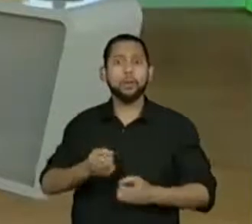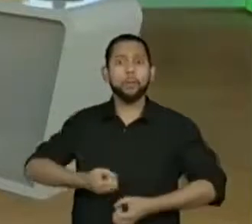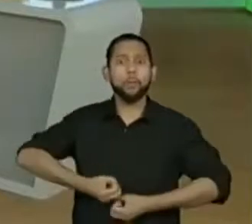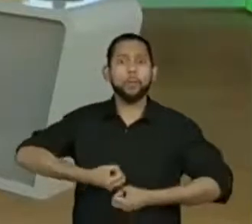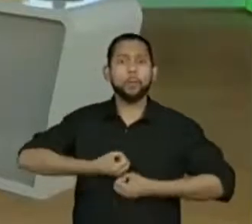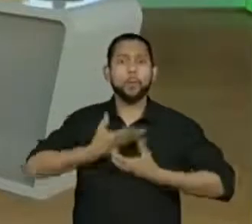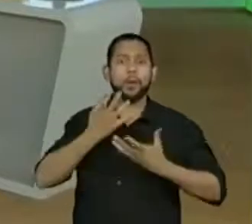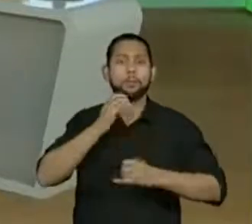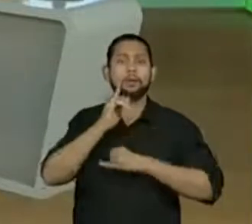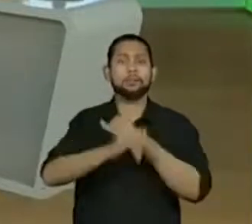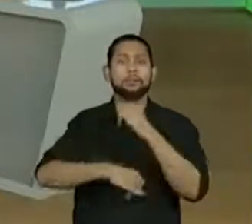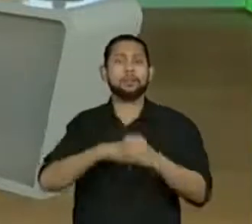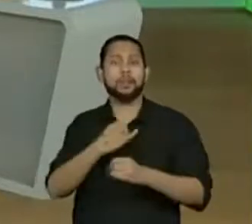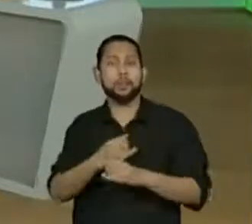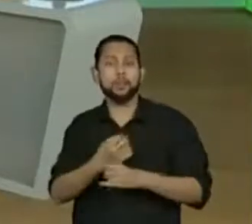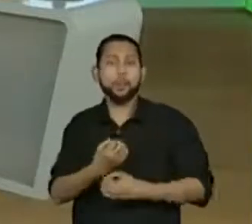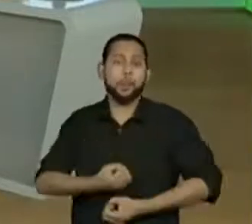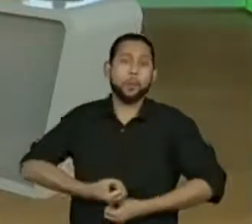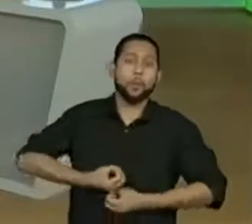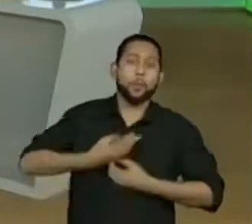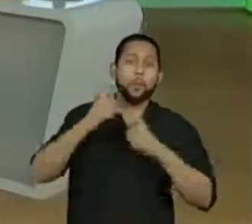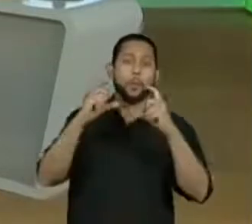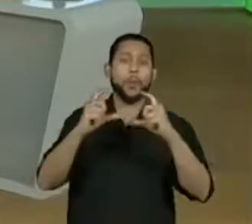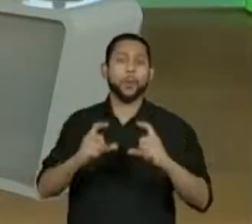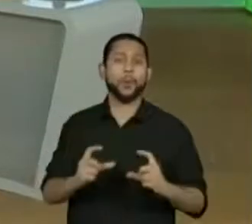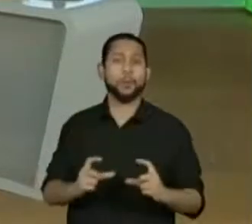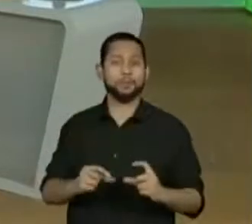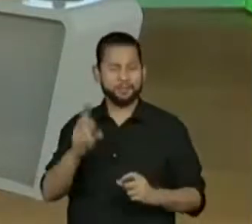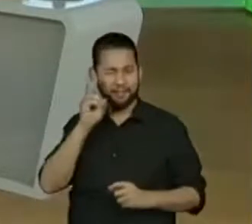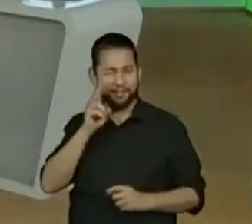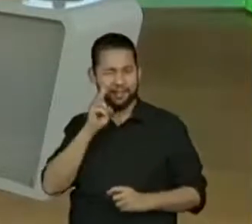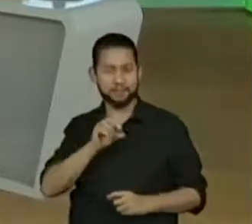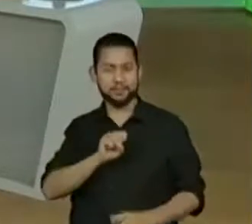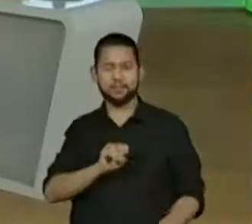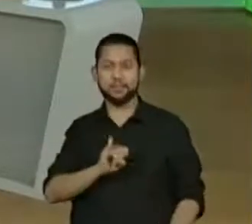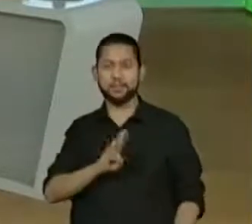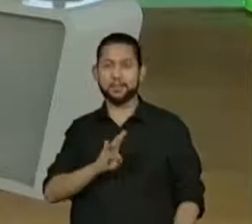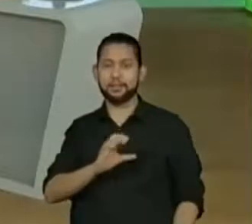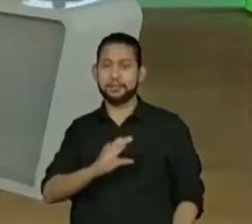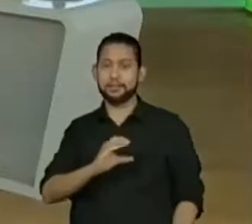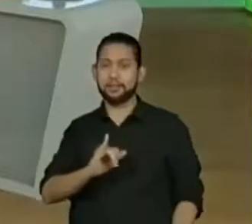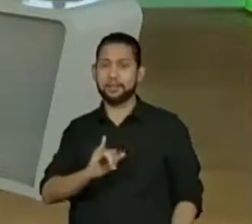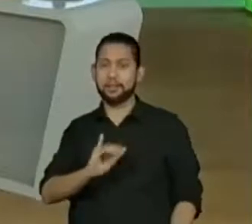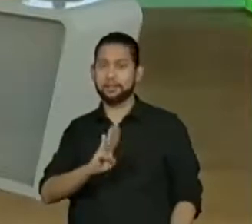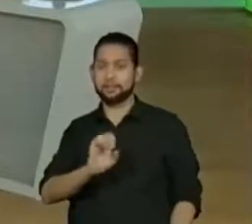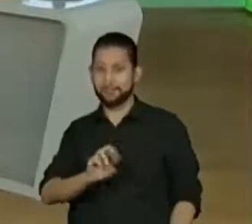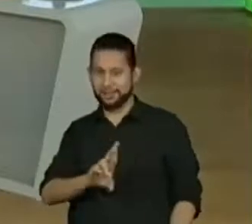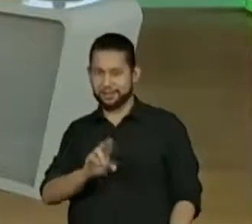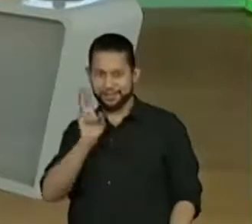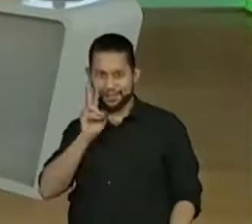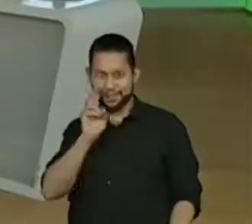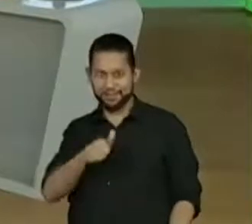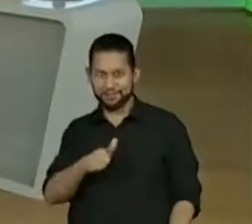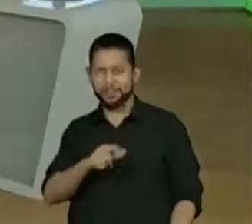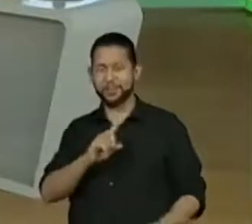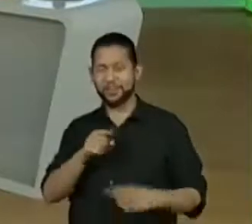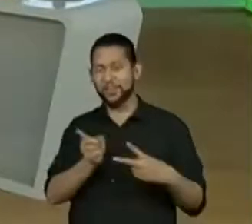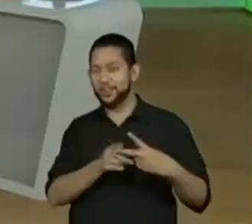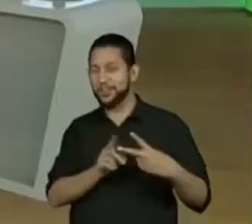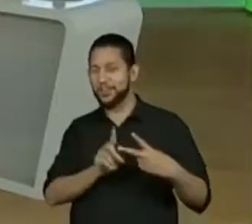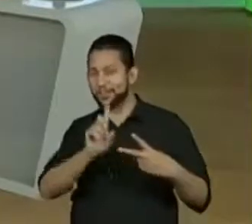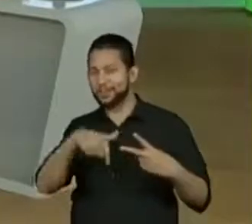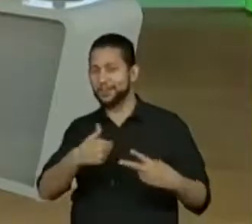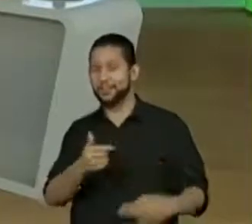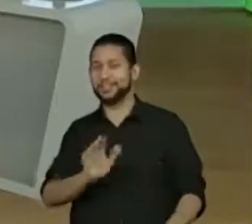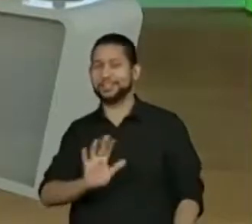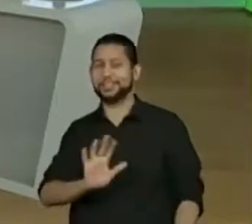poema ou Cyber poesia e quem tem lembra disso e até daqui a pouco pessoal tchau